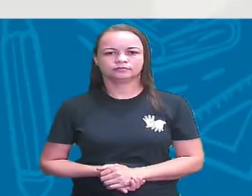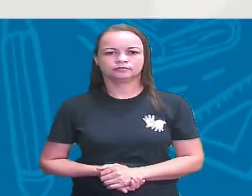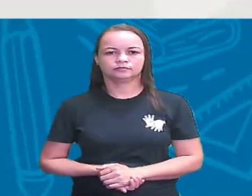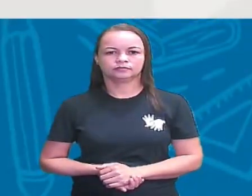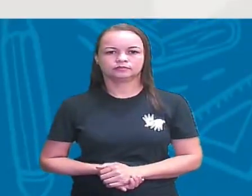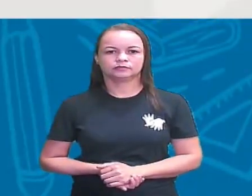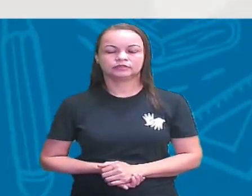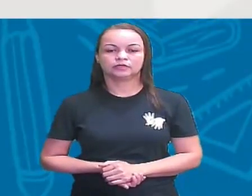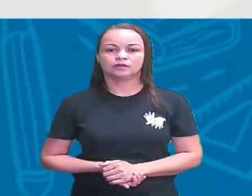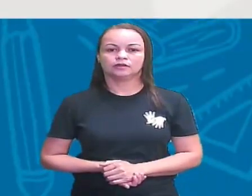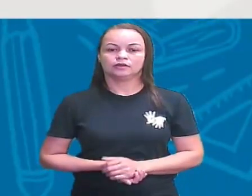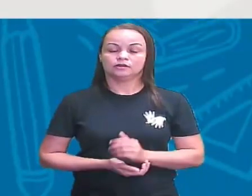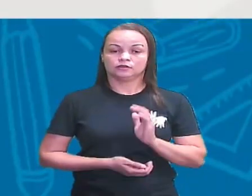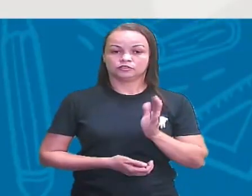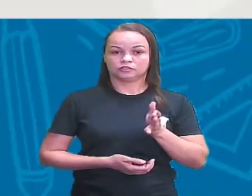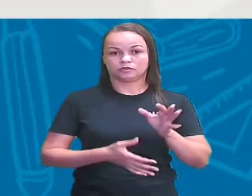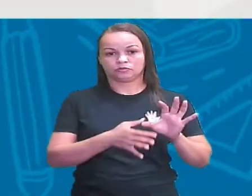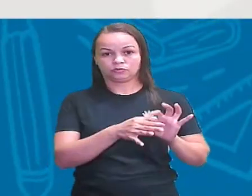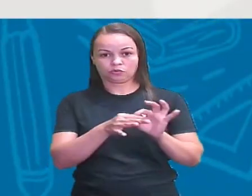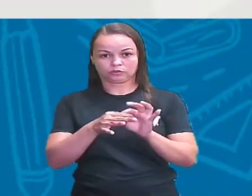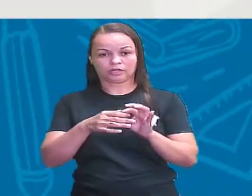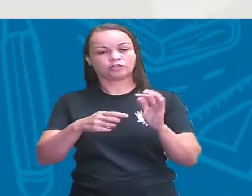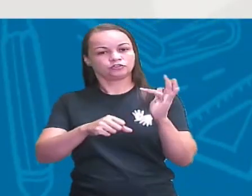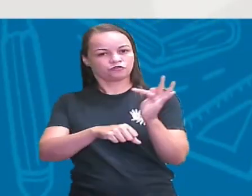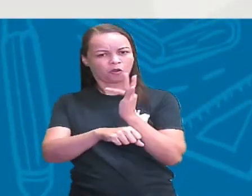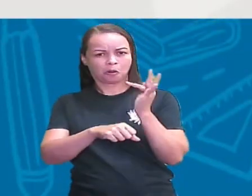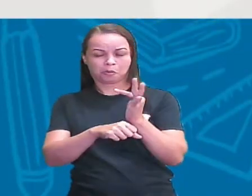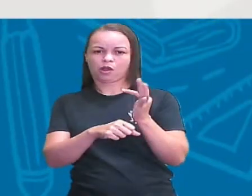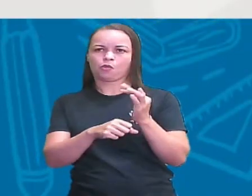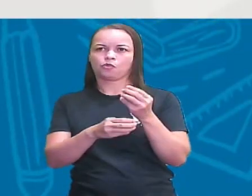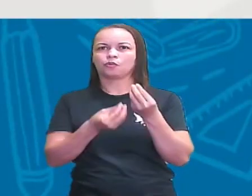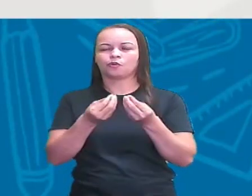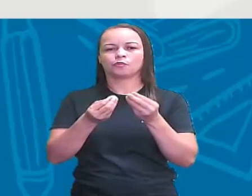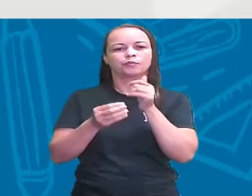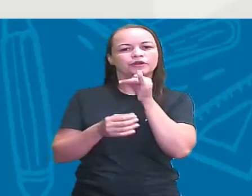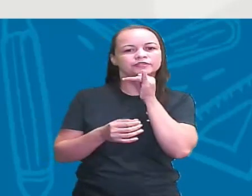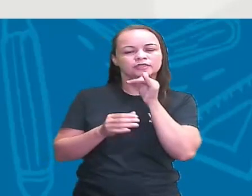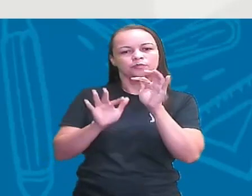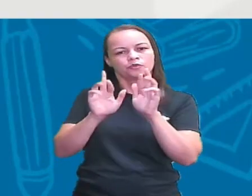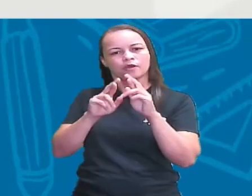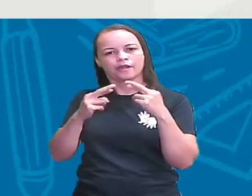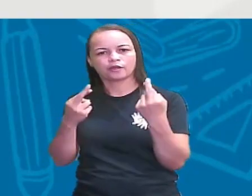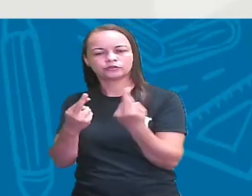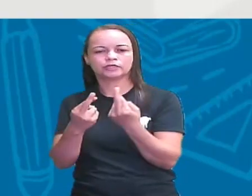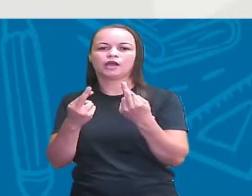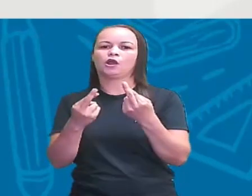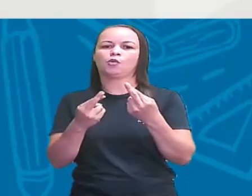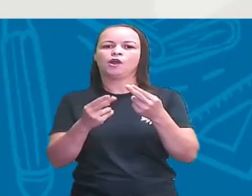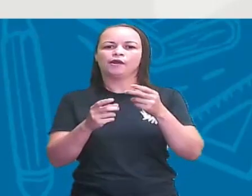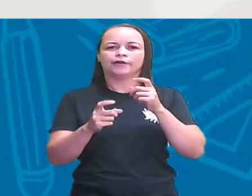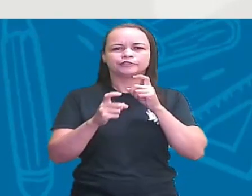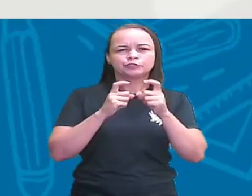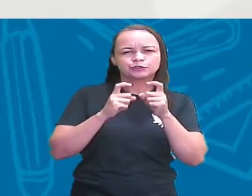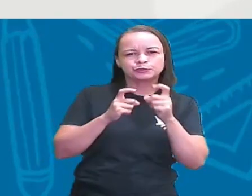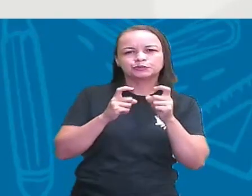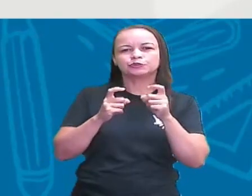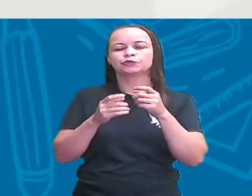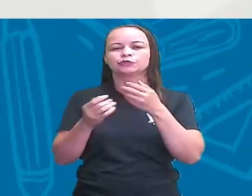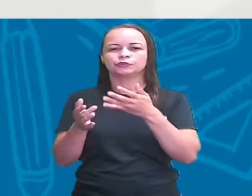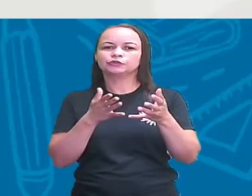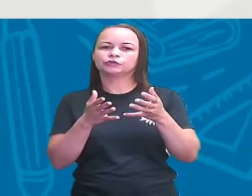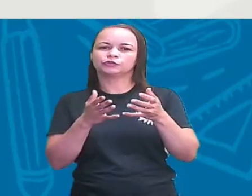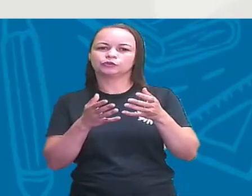Já o contexto formal, né, como reuniões profissionais, discursos ou ambientes acadêmicos, exige o uso da